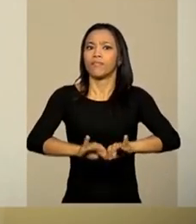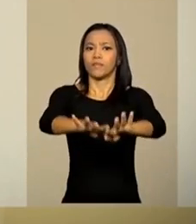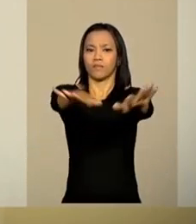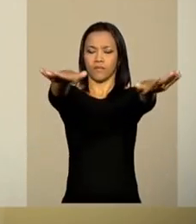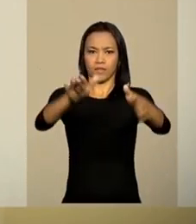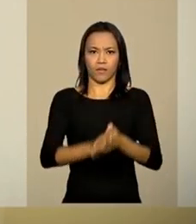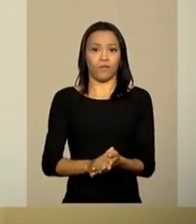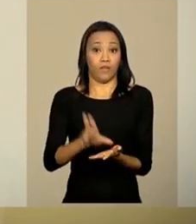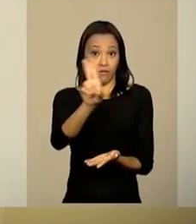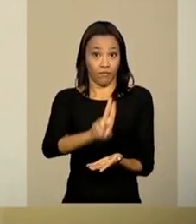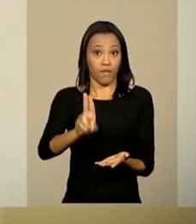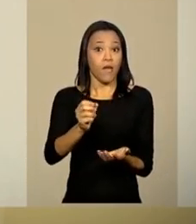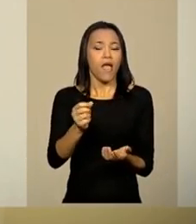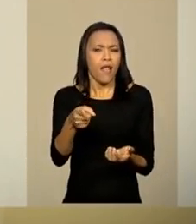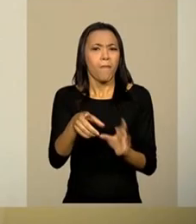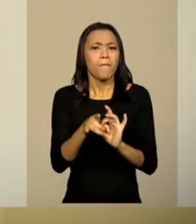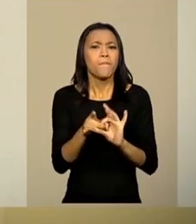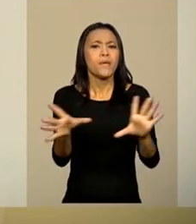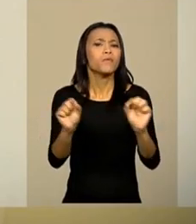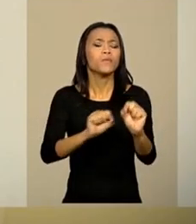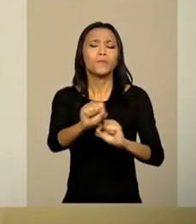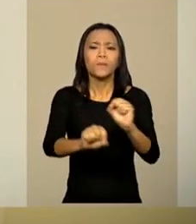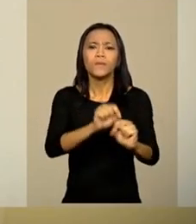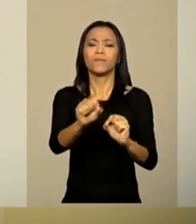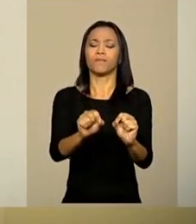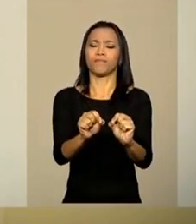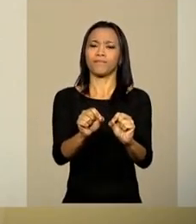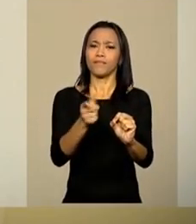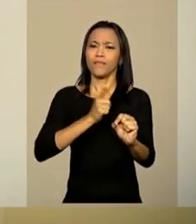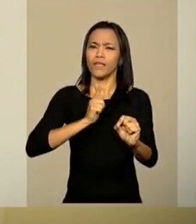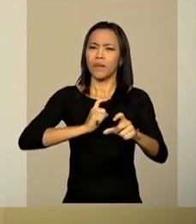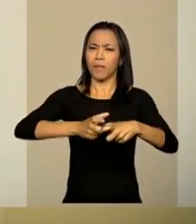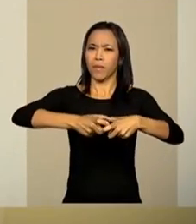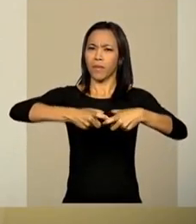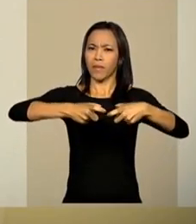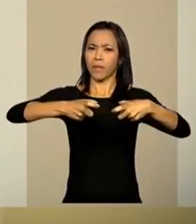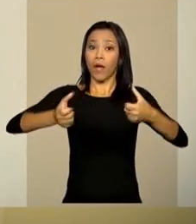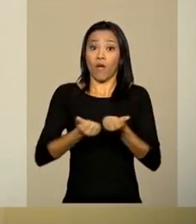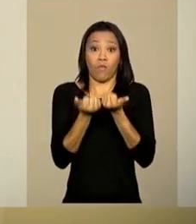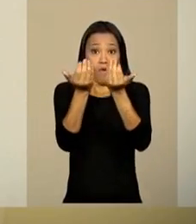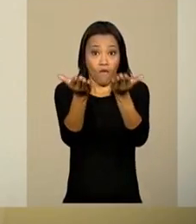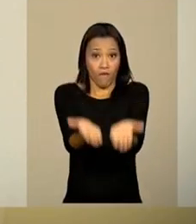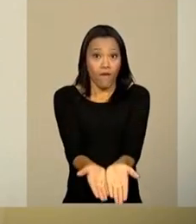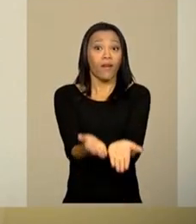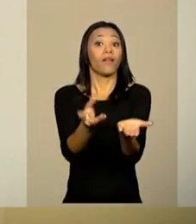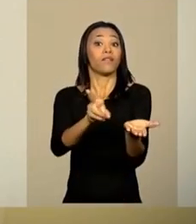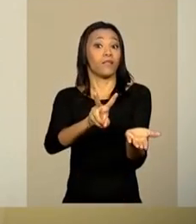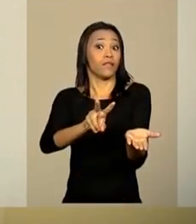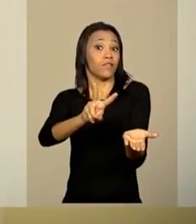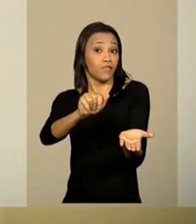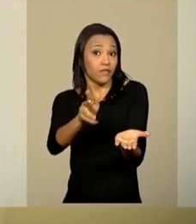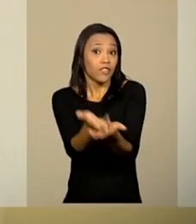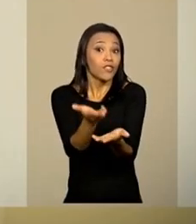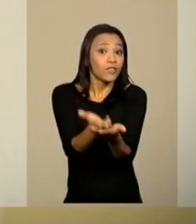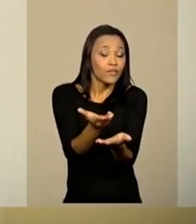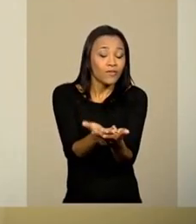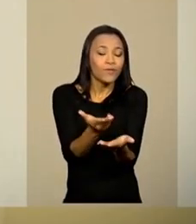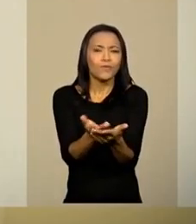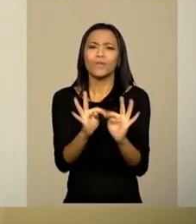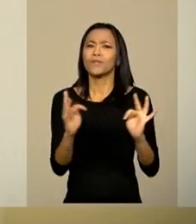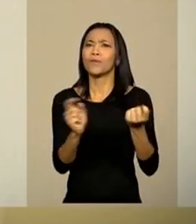superior, ela permite que haja uma grande ampliação na oferta de oportunidades de estudo